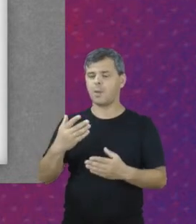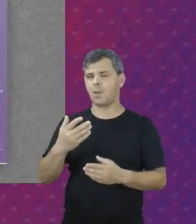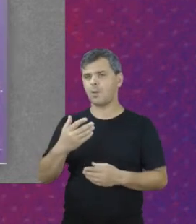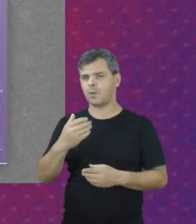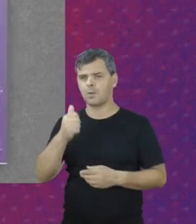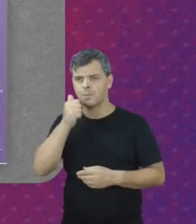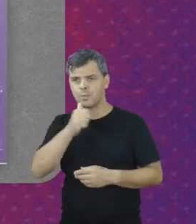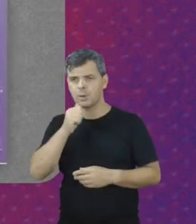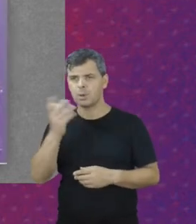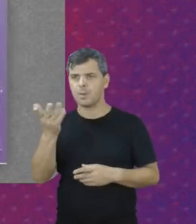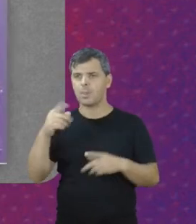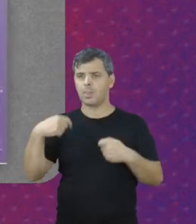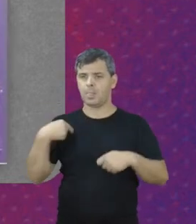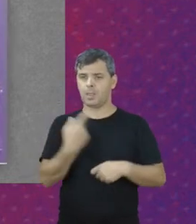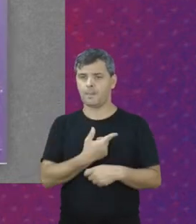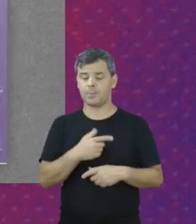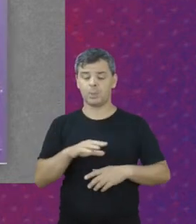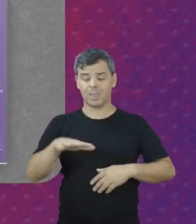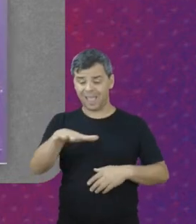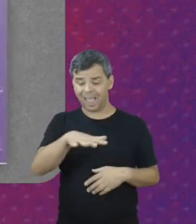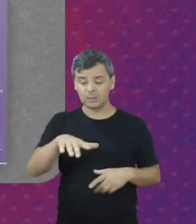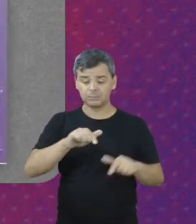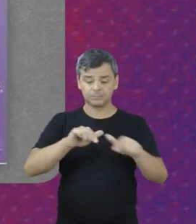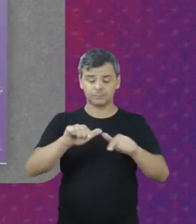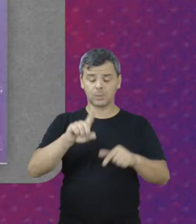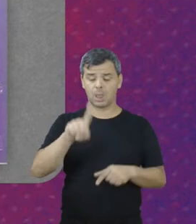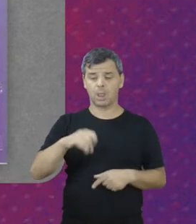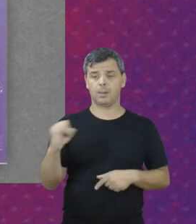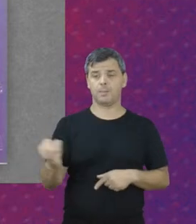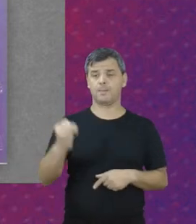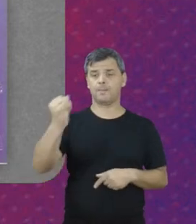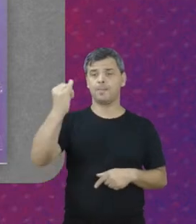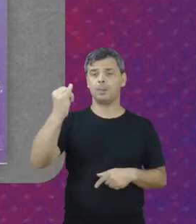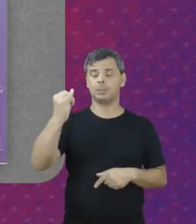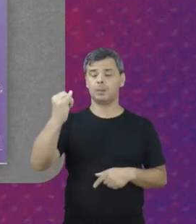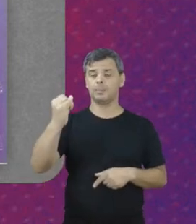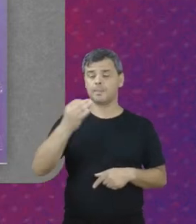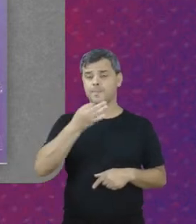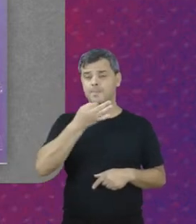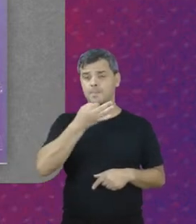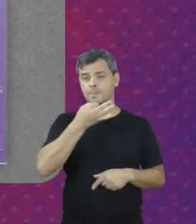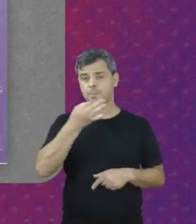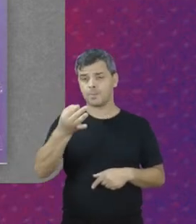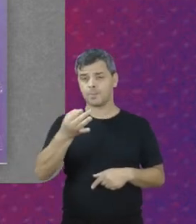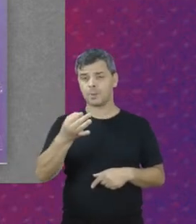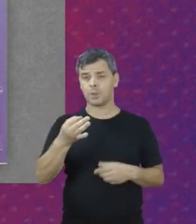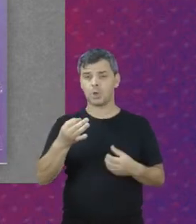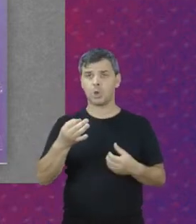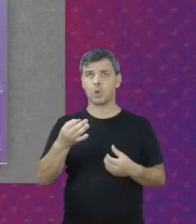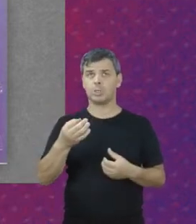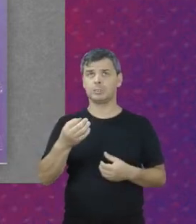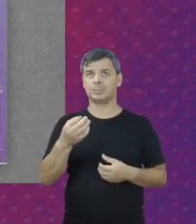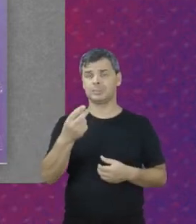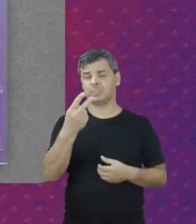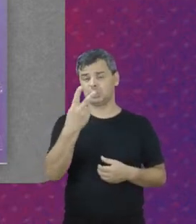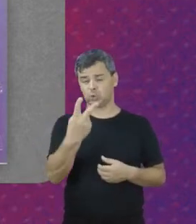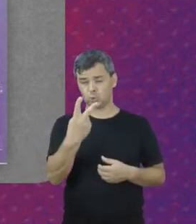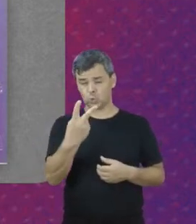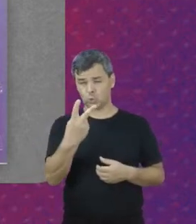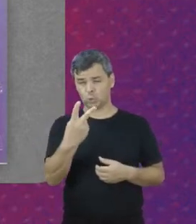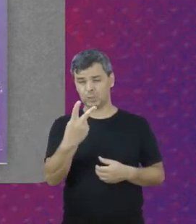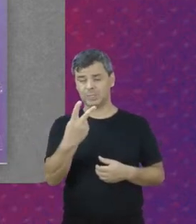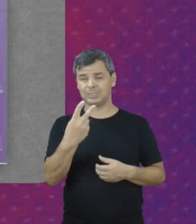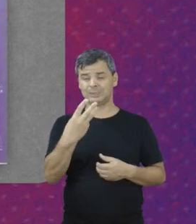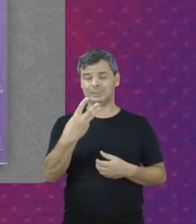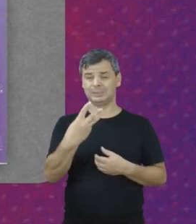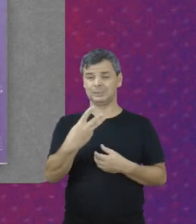precisa. No campo do trabalho, também é muito importante ponderar que no segundo trimestre de 2022, né, a